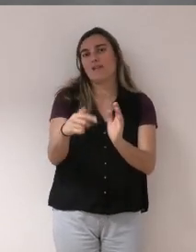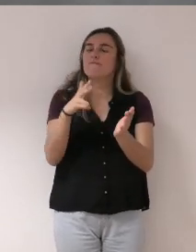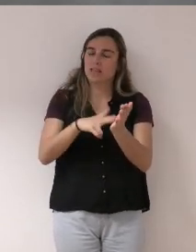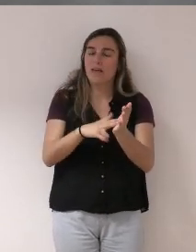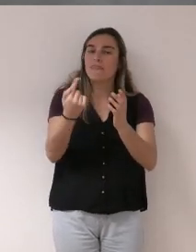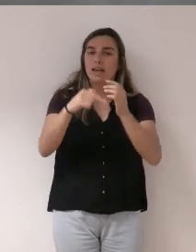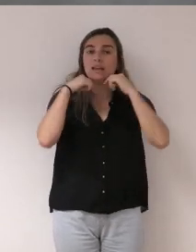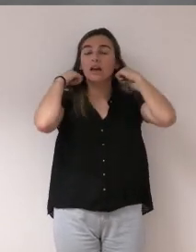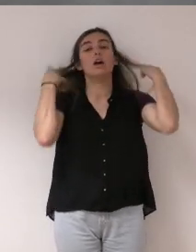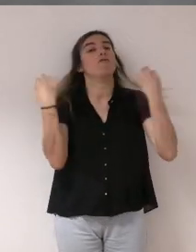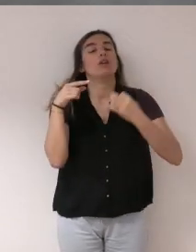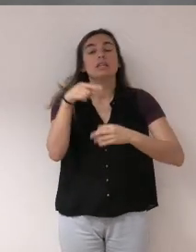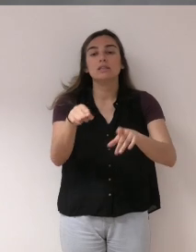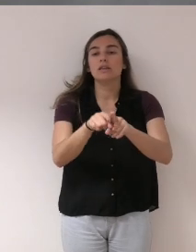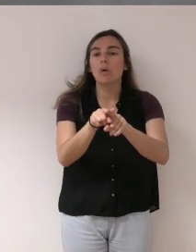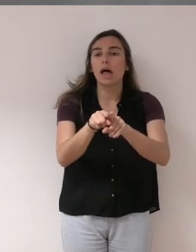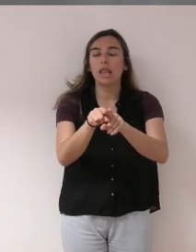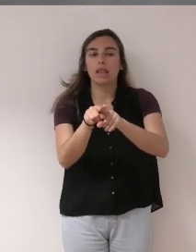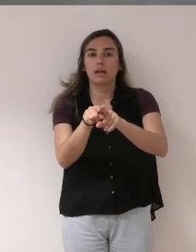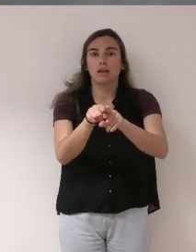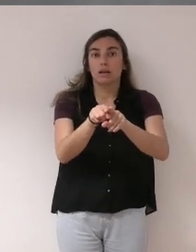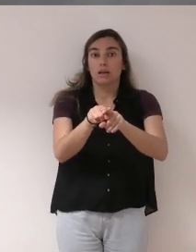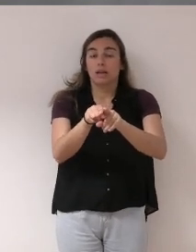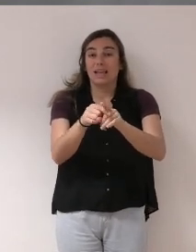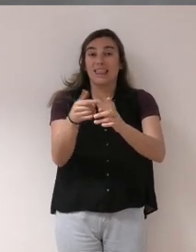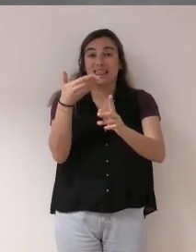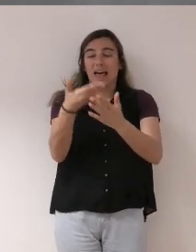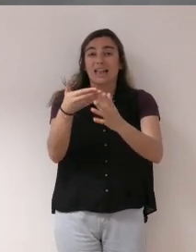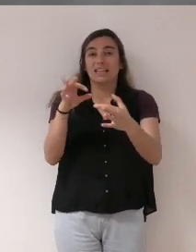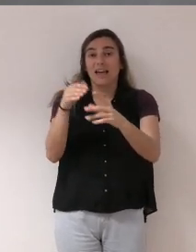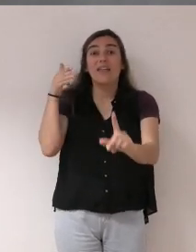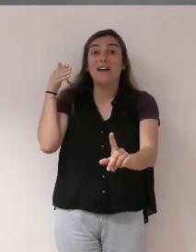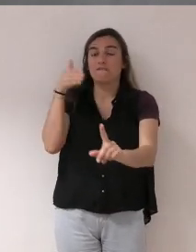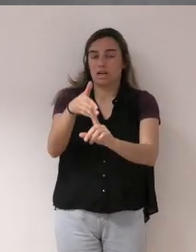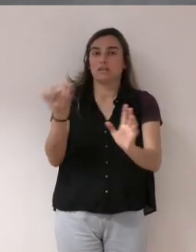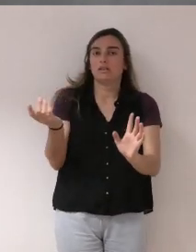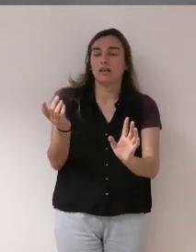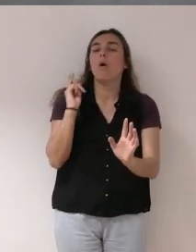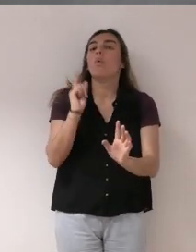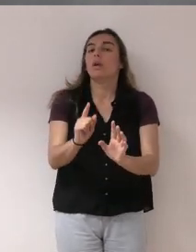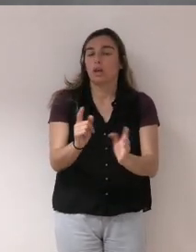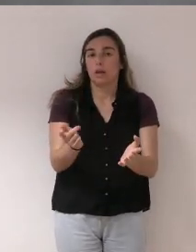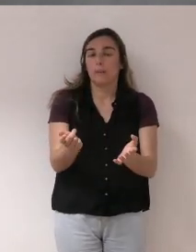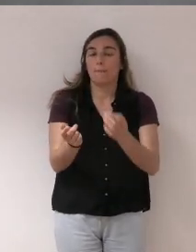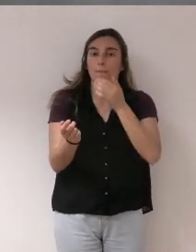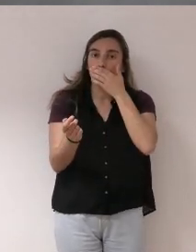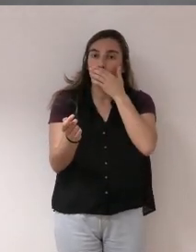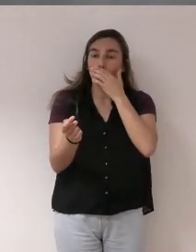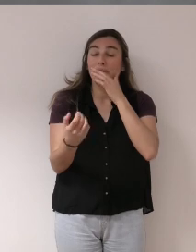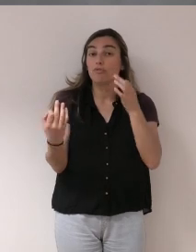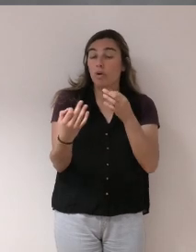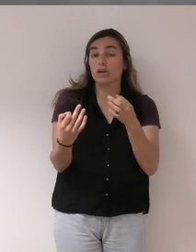E parece-me que isso desloca a questão para uma certa referência, diria, à Bataille, que